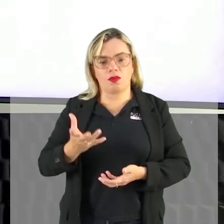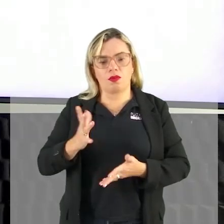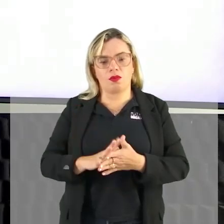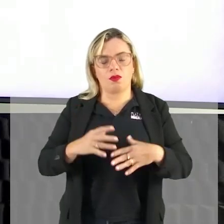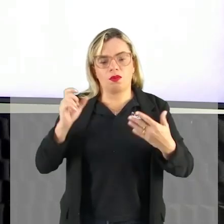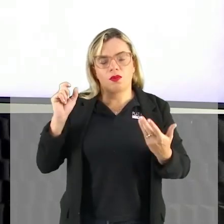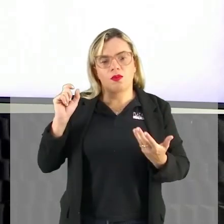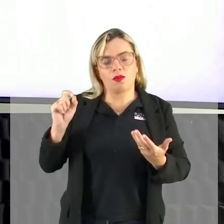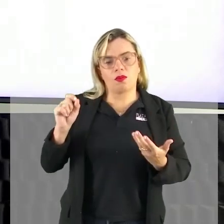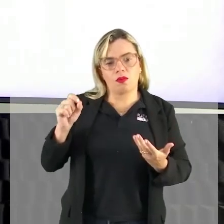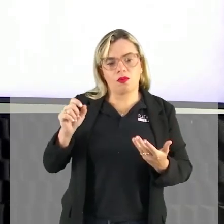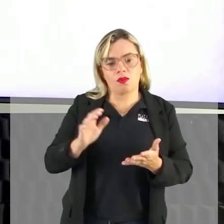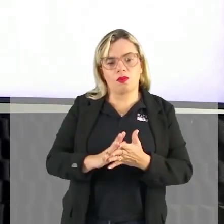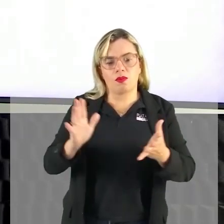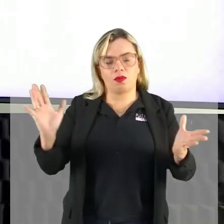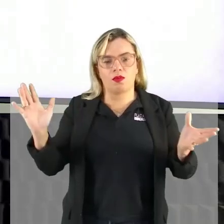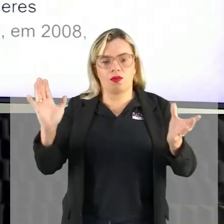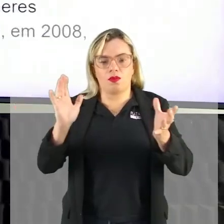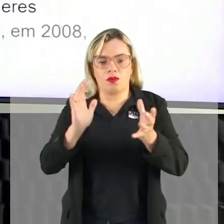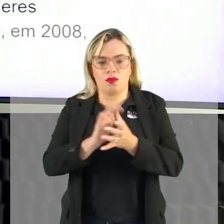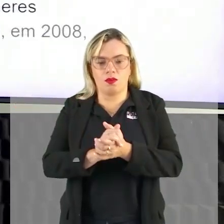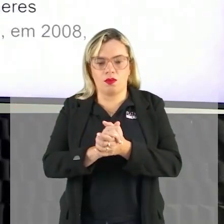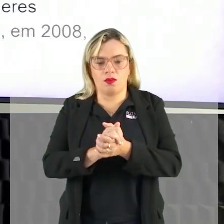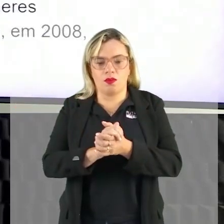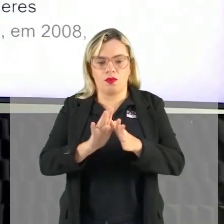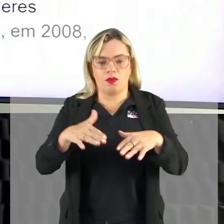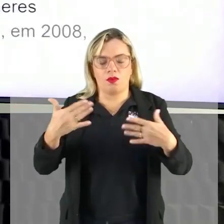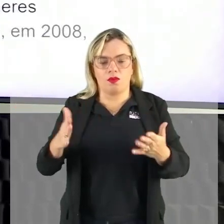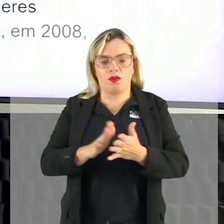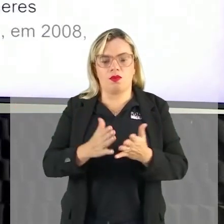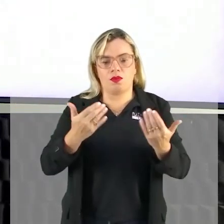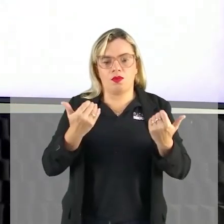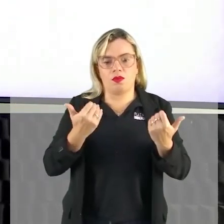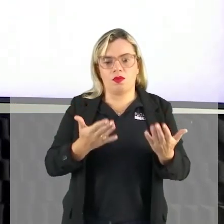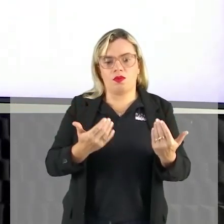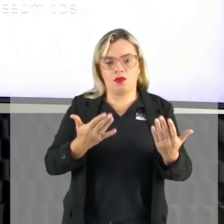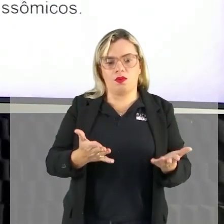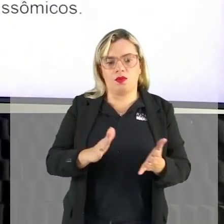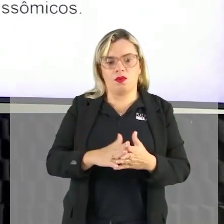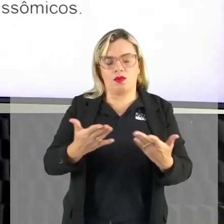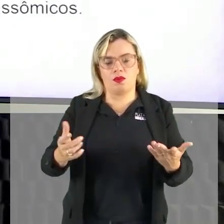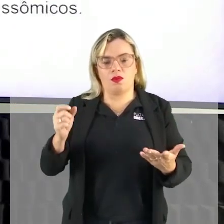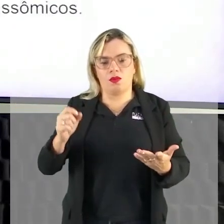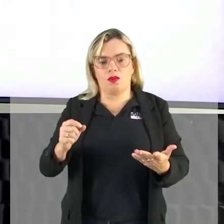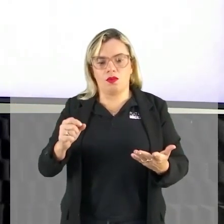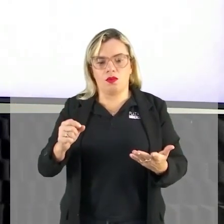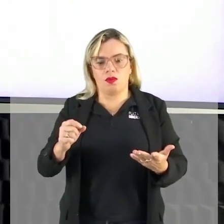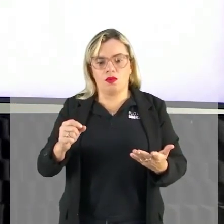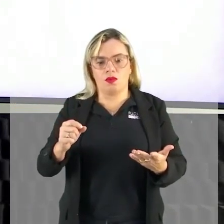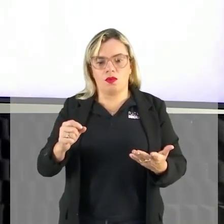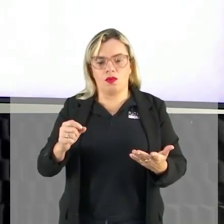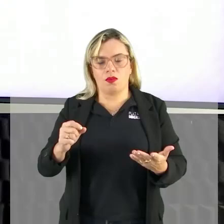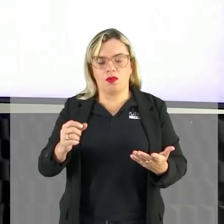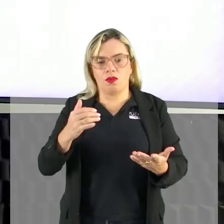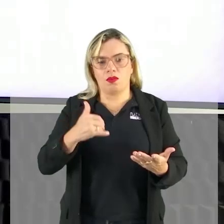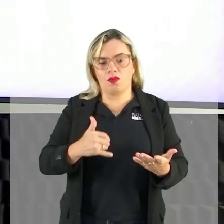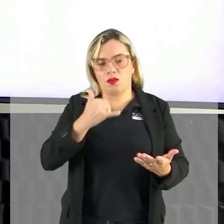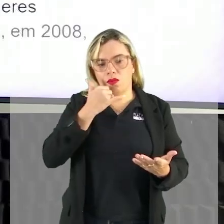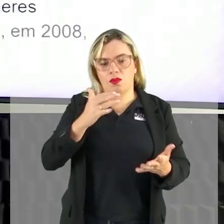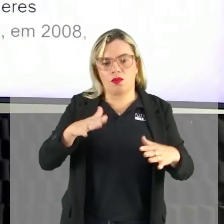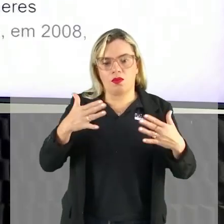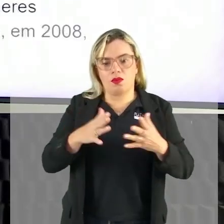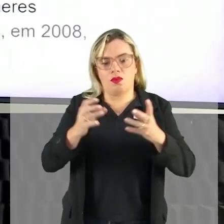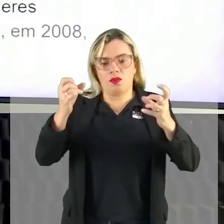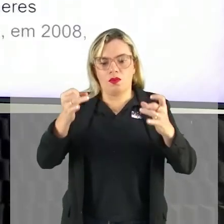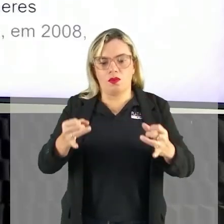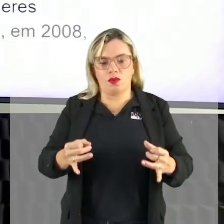acontece o casal, né? Esse casal aqui, essa jovem em 2008, né? Que a questão